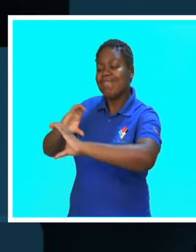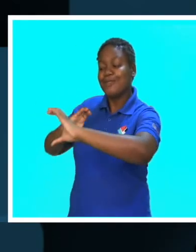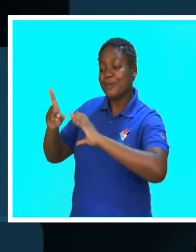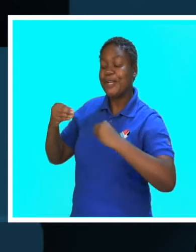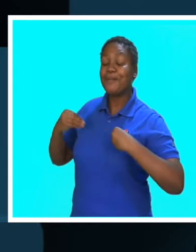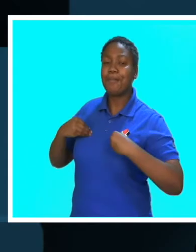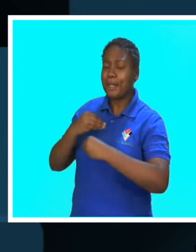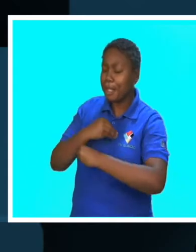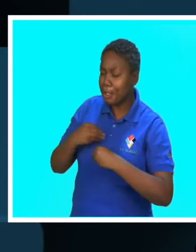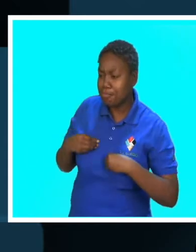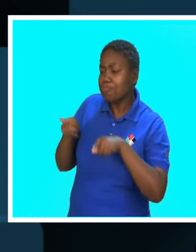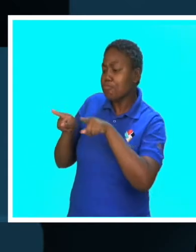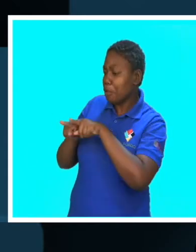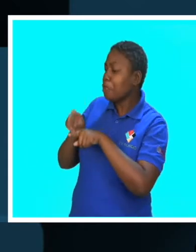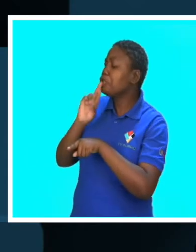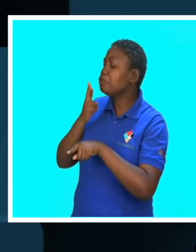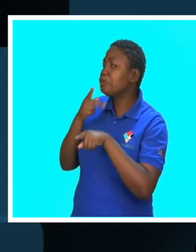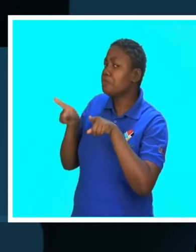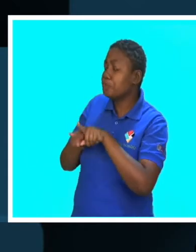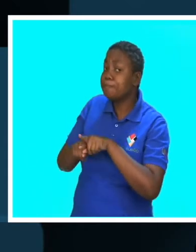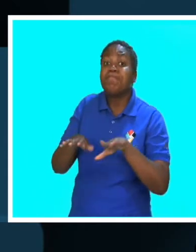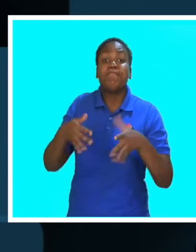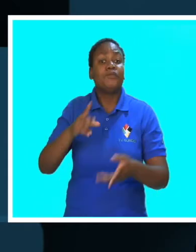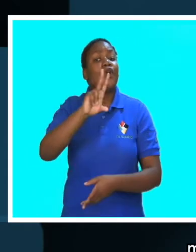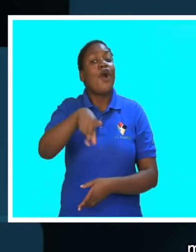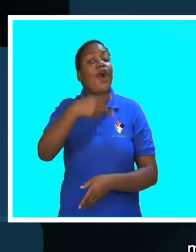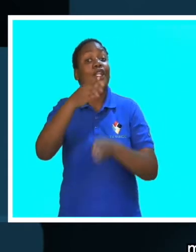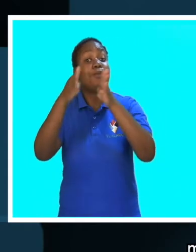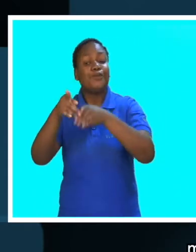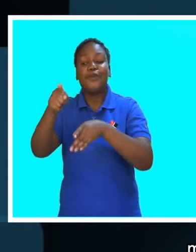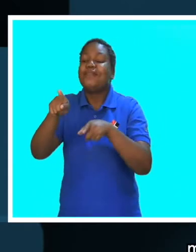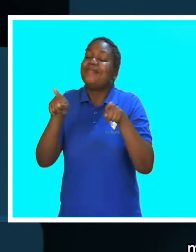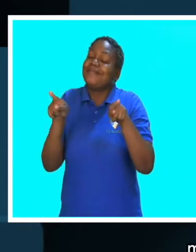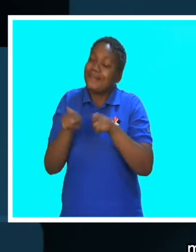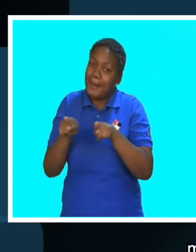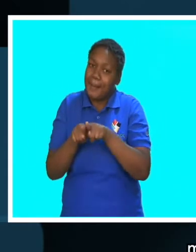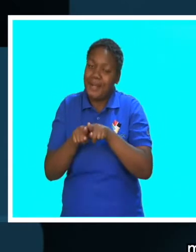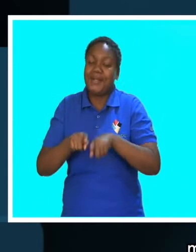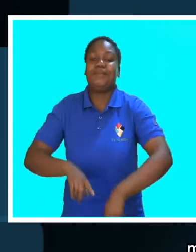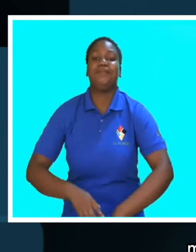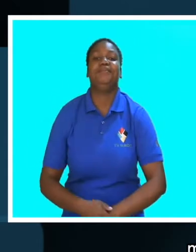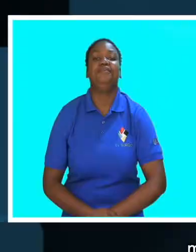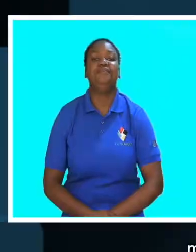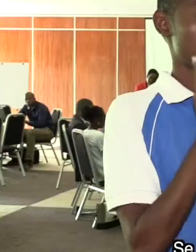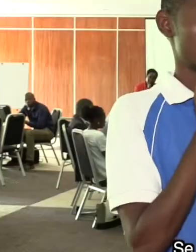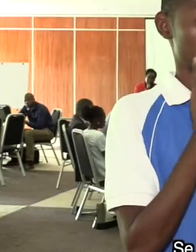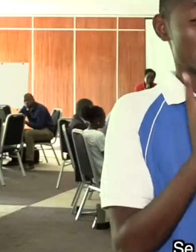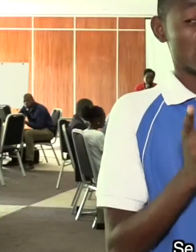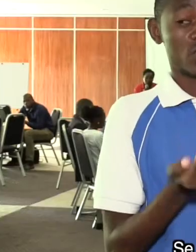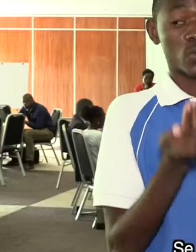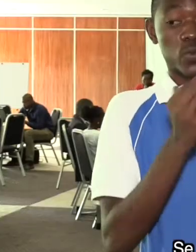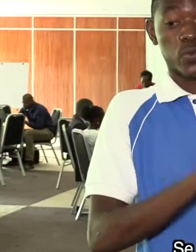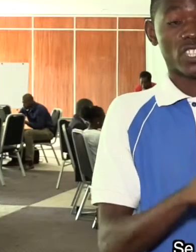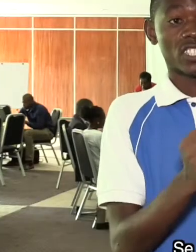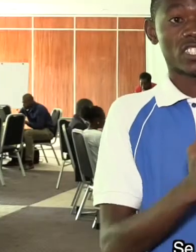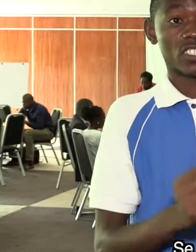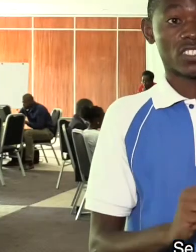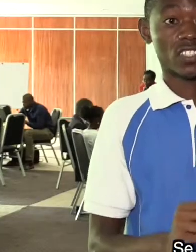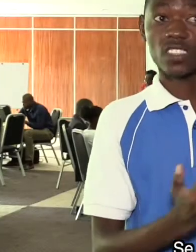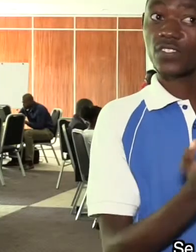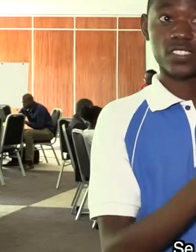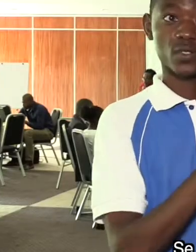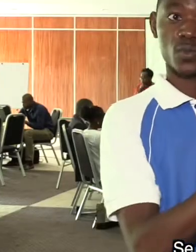papel e o paciente responde por mesma via. Mas também precisa de outros devinentes. Se o surdo não tem